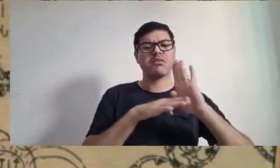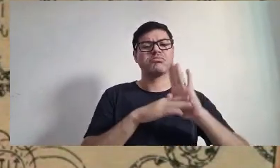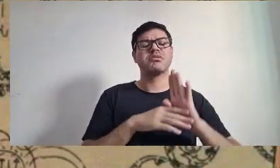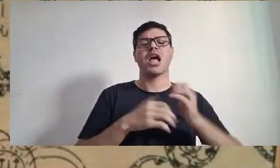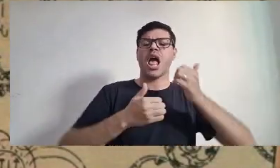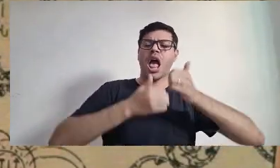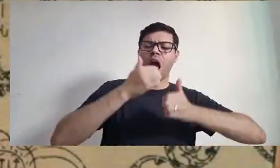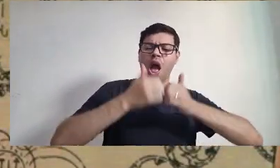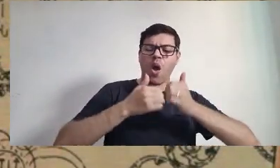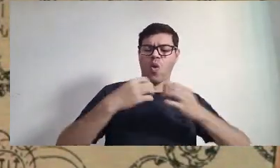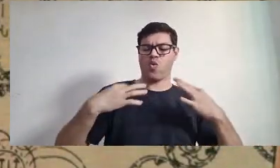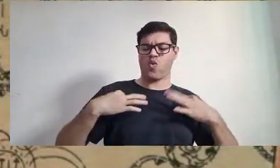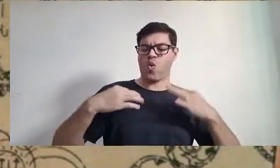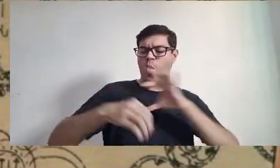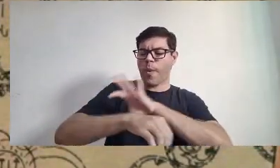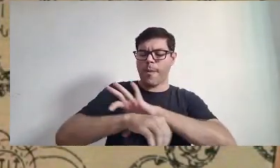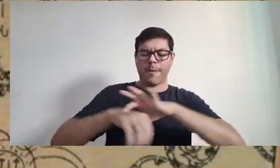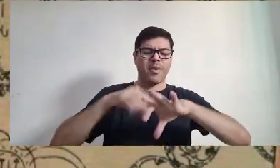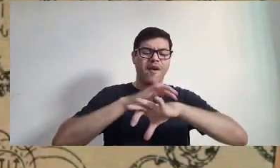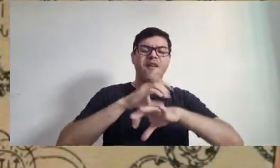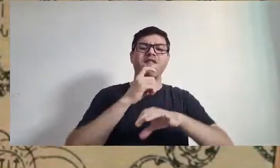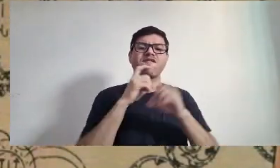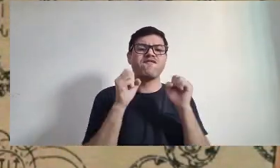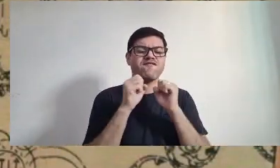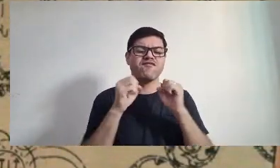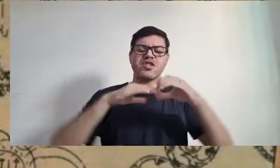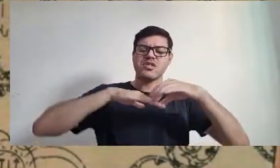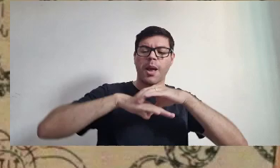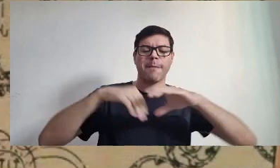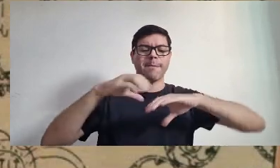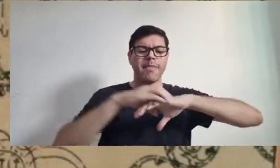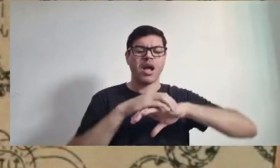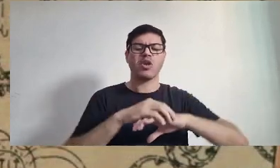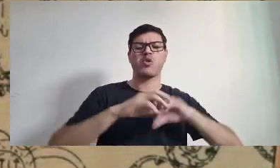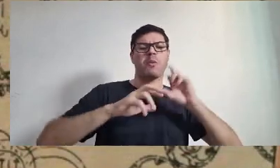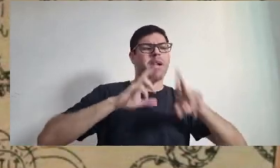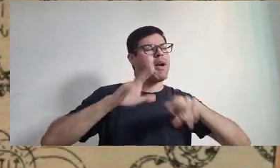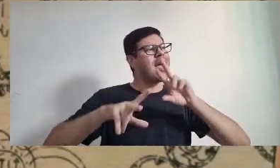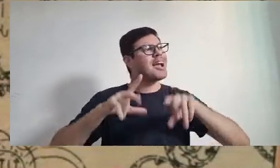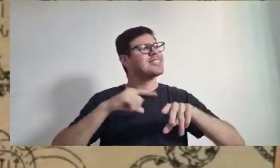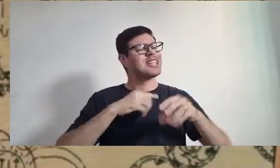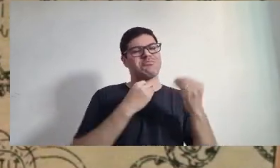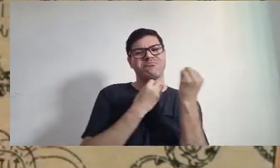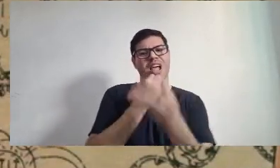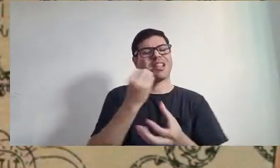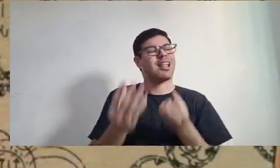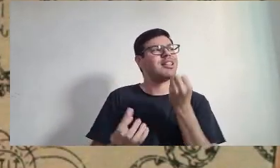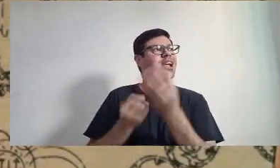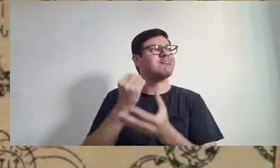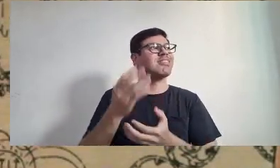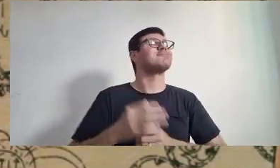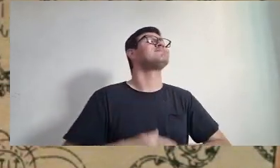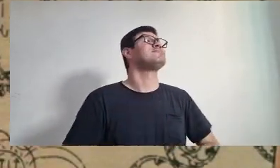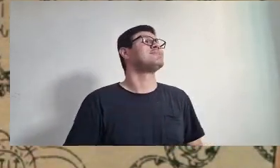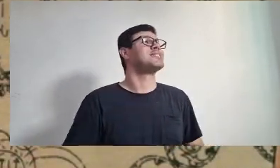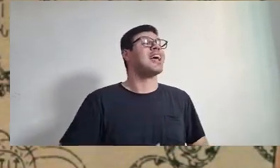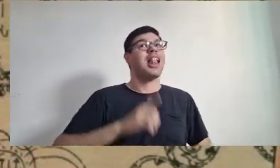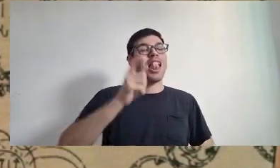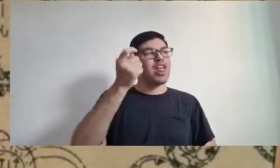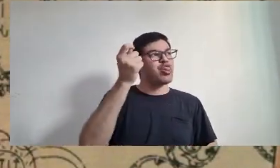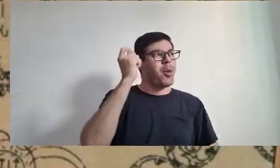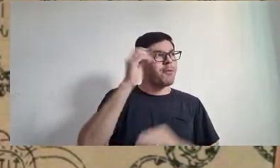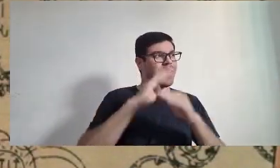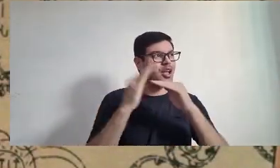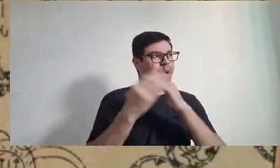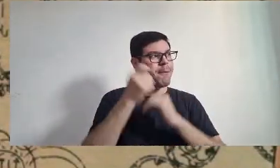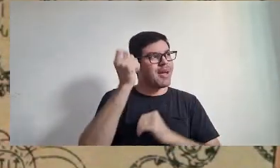de frio, sapatos, temos de tudo lá. Uma hora, se quiser fazer uma visitinha, lá no Dom Pedro. Sim. Então, os pobres,